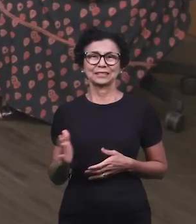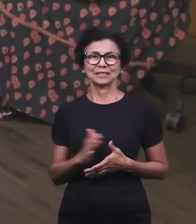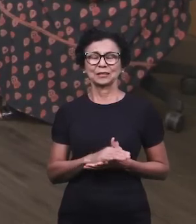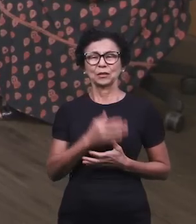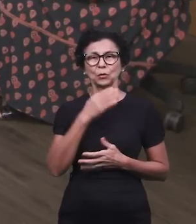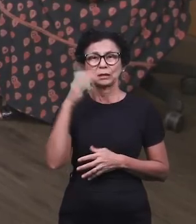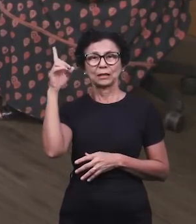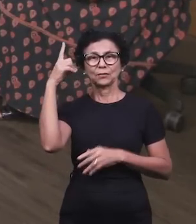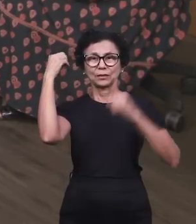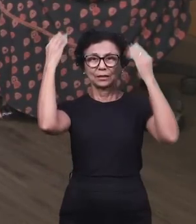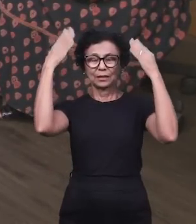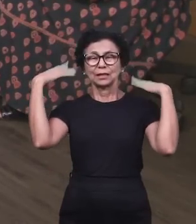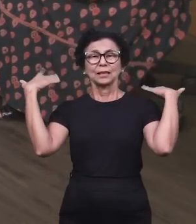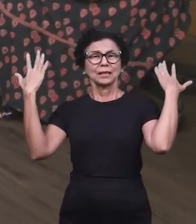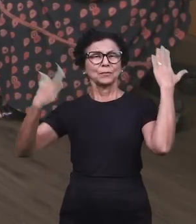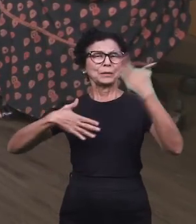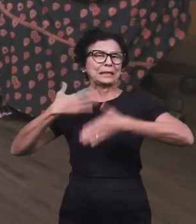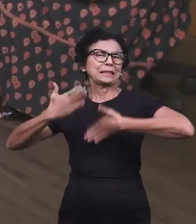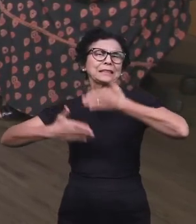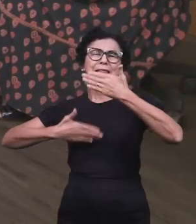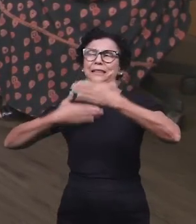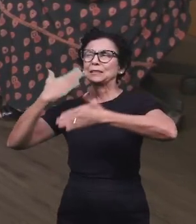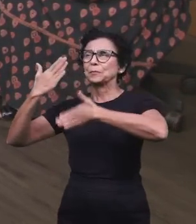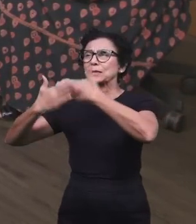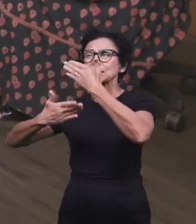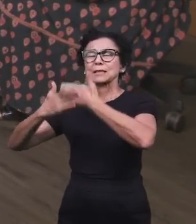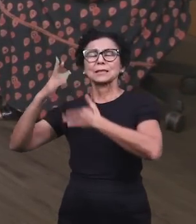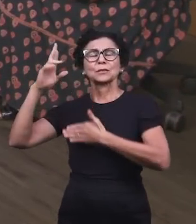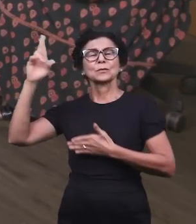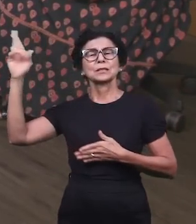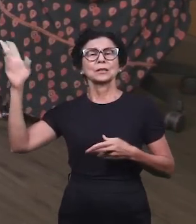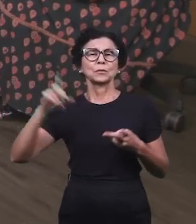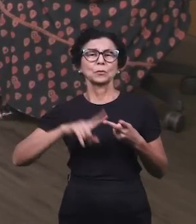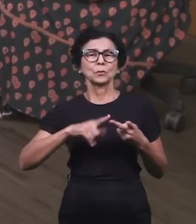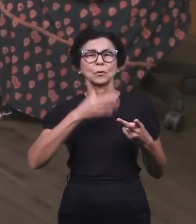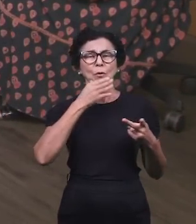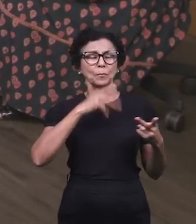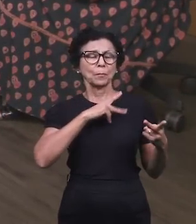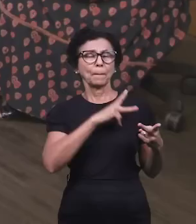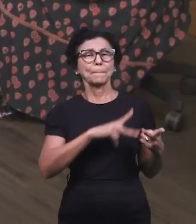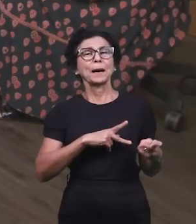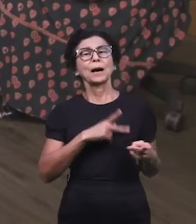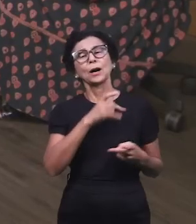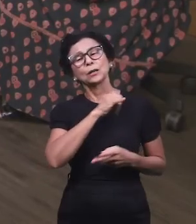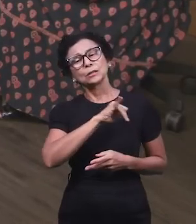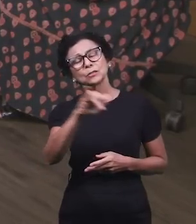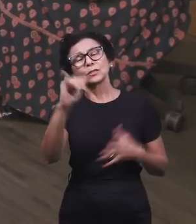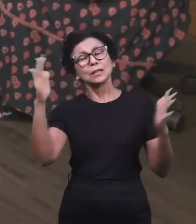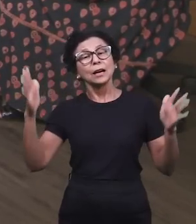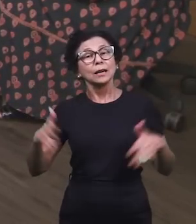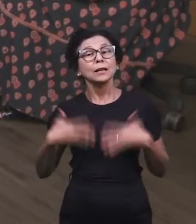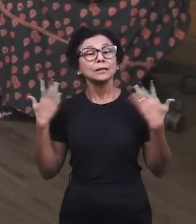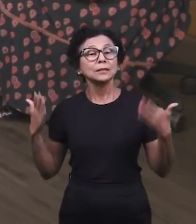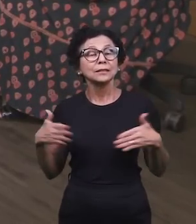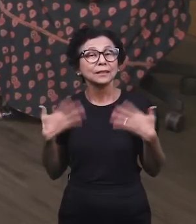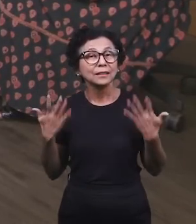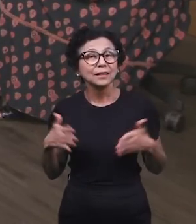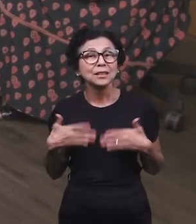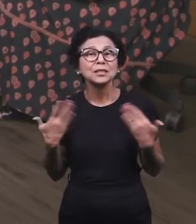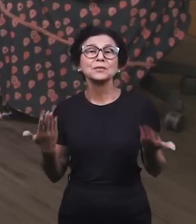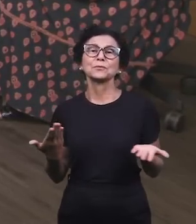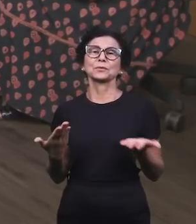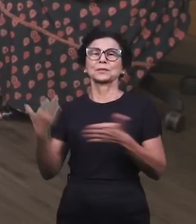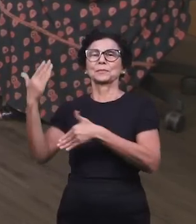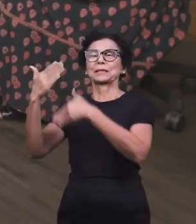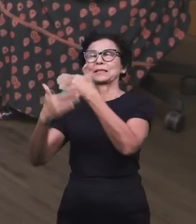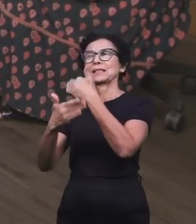fala, regozijai-vos. E digo novamente, ele diz, regozijai-vos no Senhor. Então ele repete isso, é uma alegria muito grande.